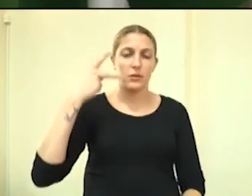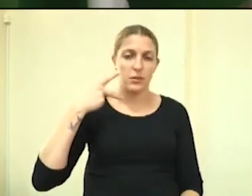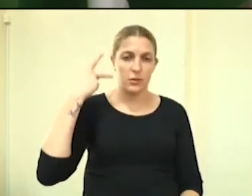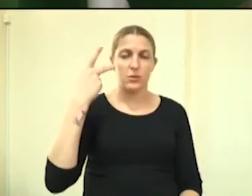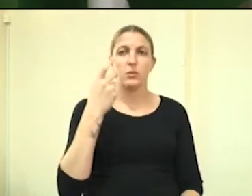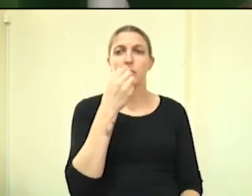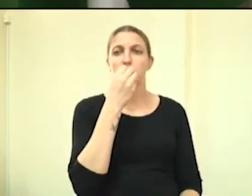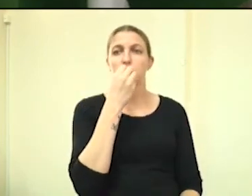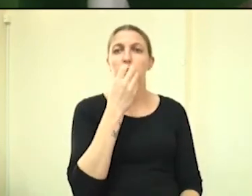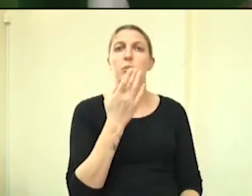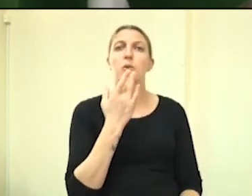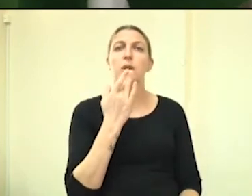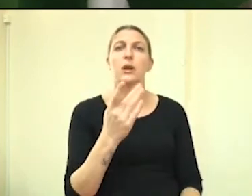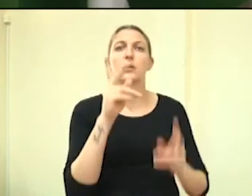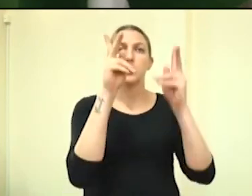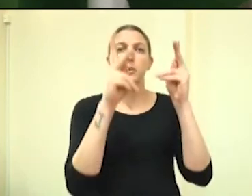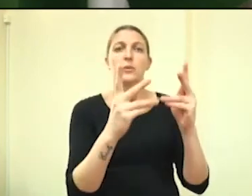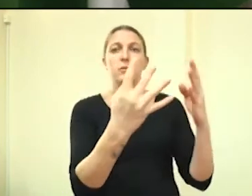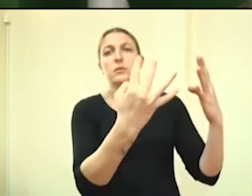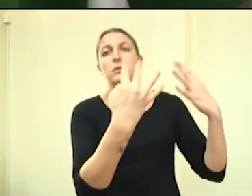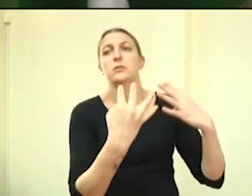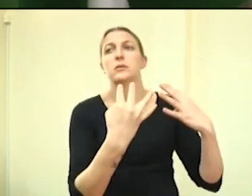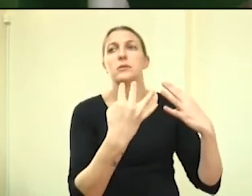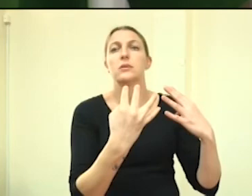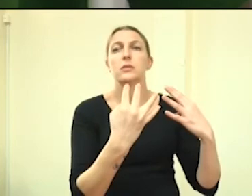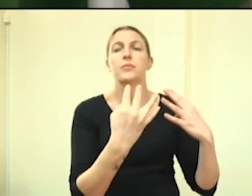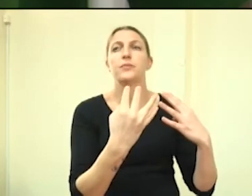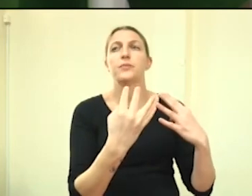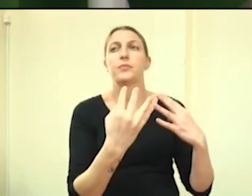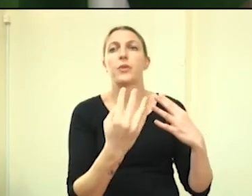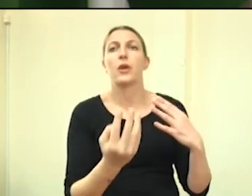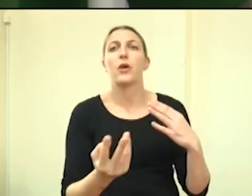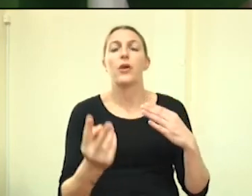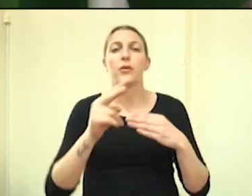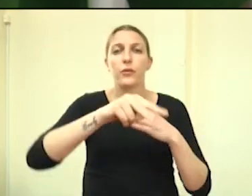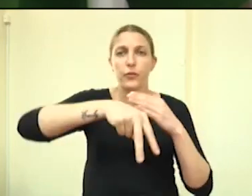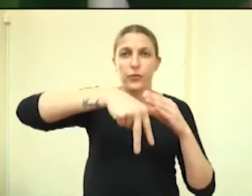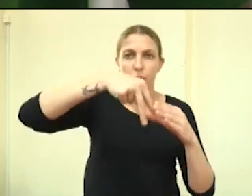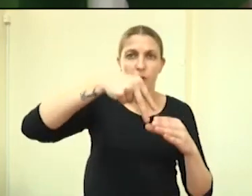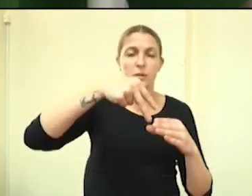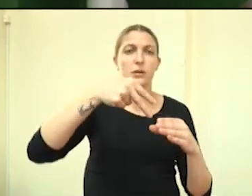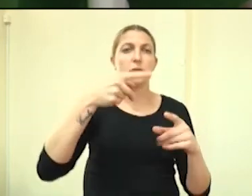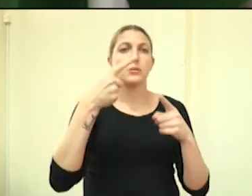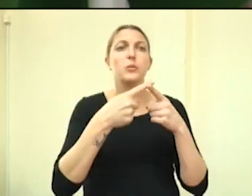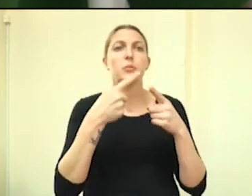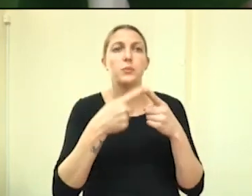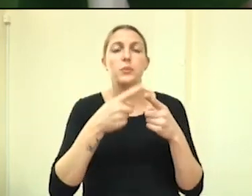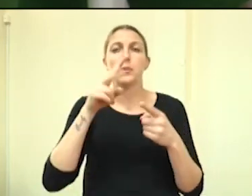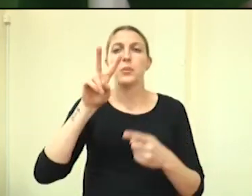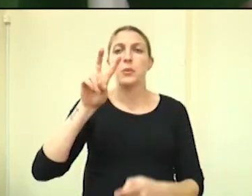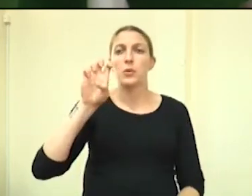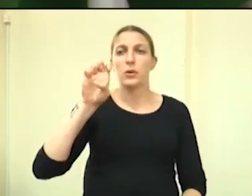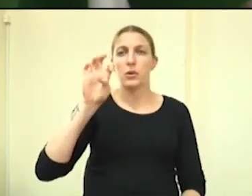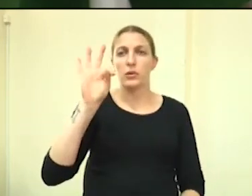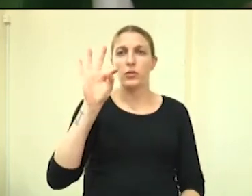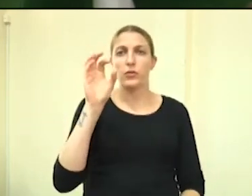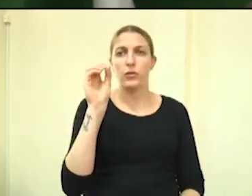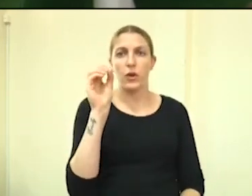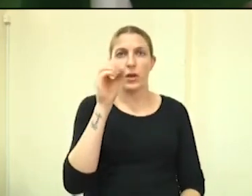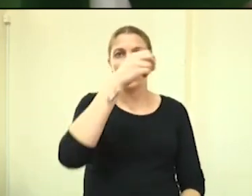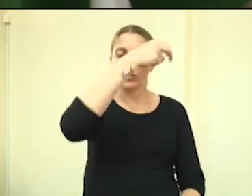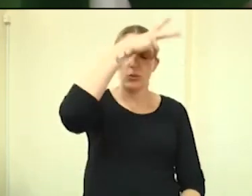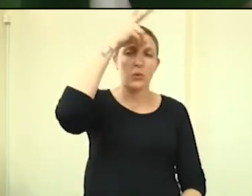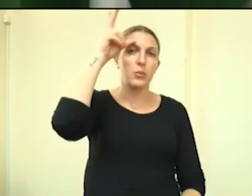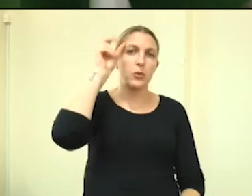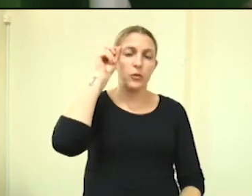ao pessoal que nos assiste. E faço questão de vir aqui, como é um veto do nosso executivo, é um